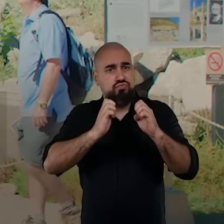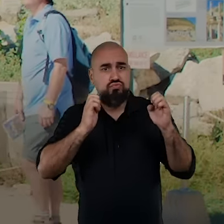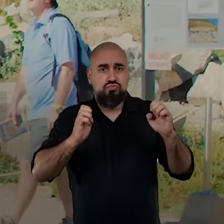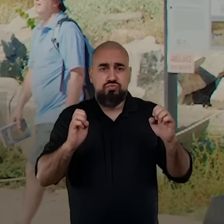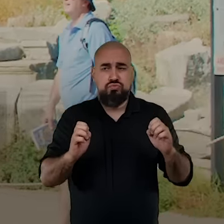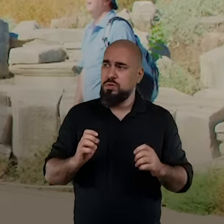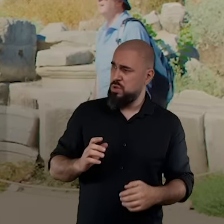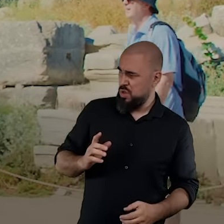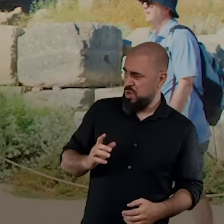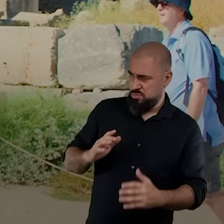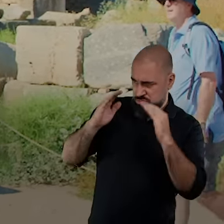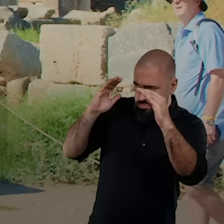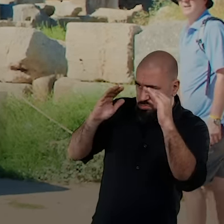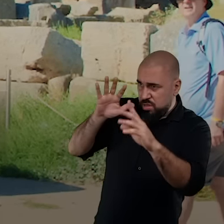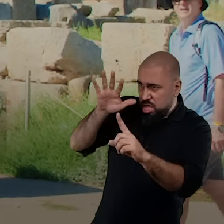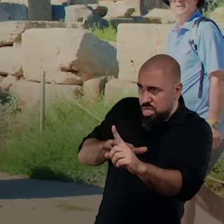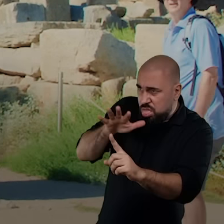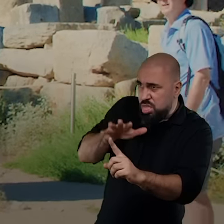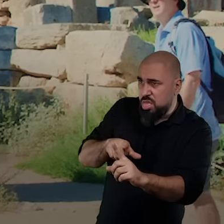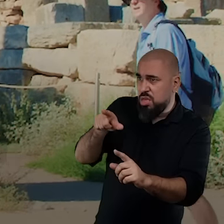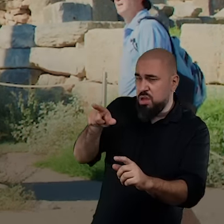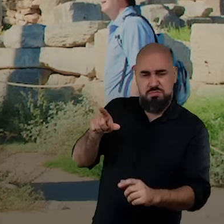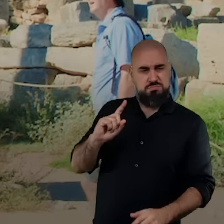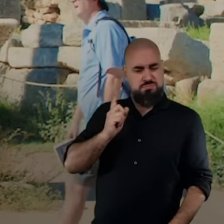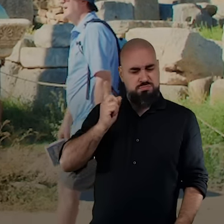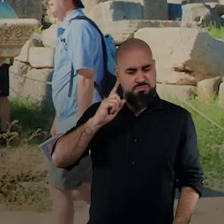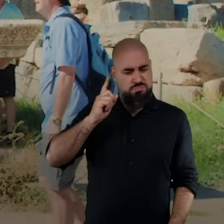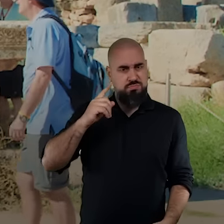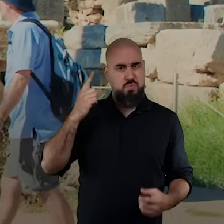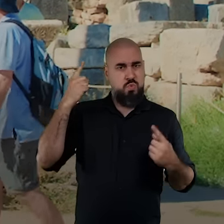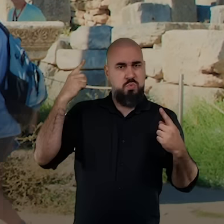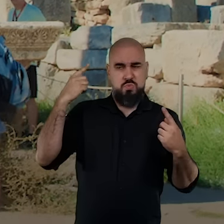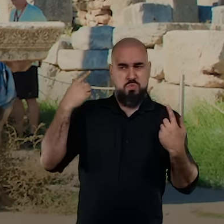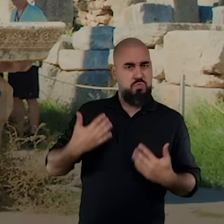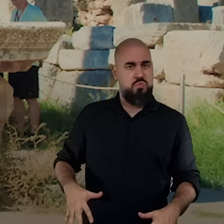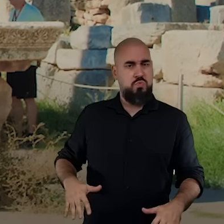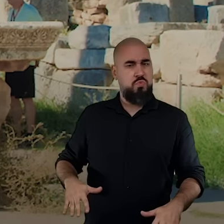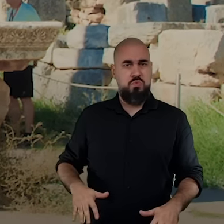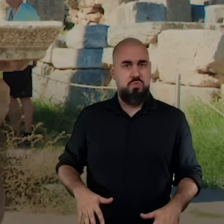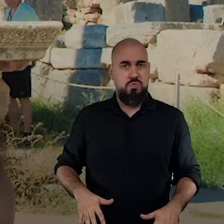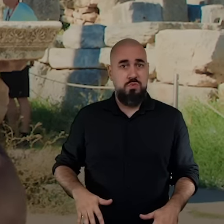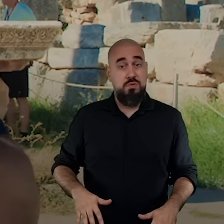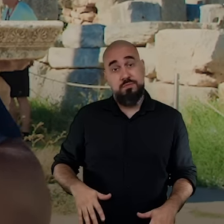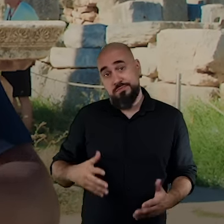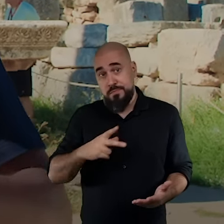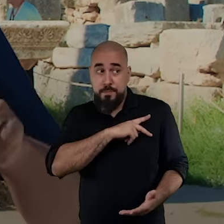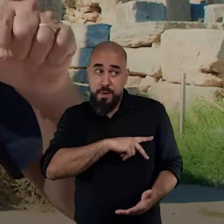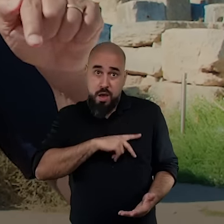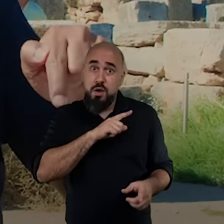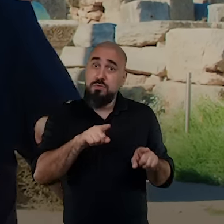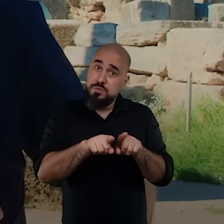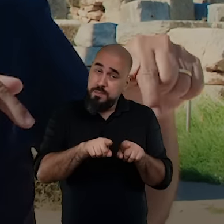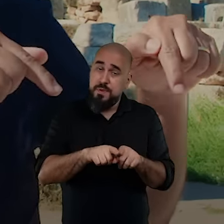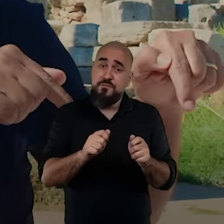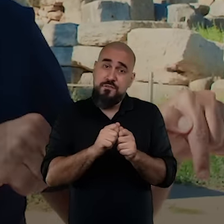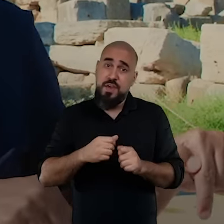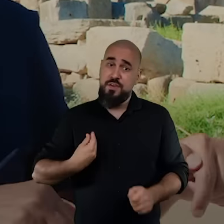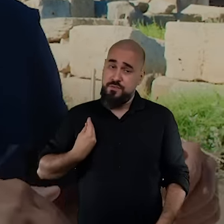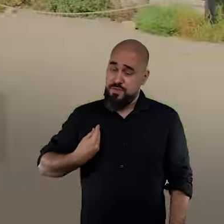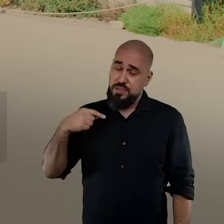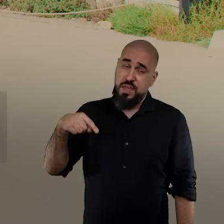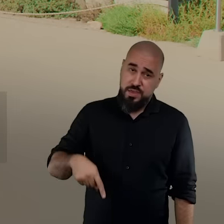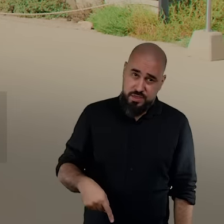se opôs veementemente a essa pregação. Aliás, ele se opôs, como também Paulo havia feito na época que passou